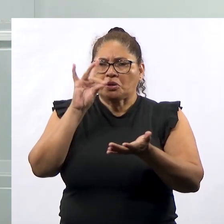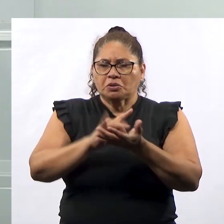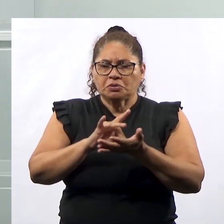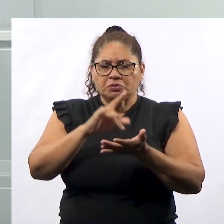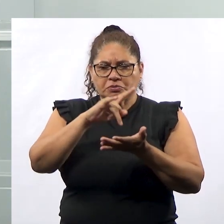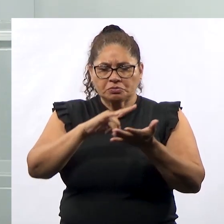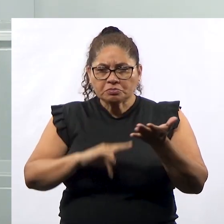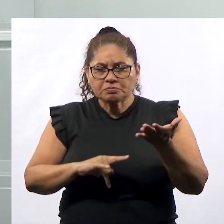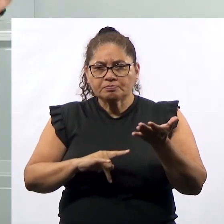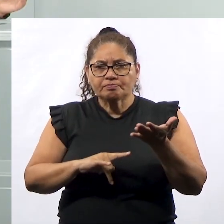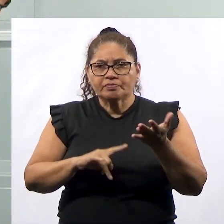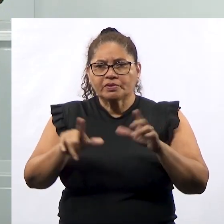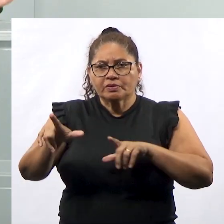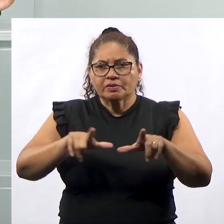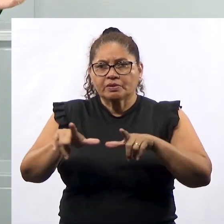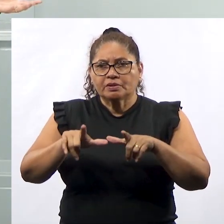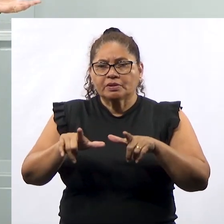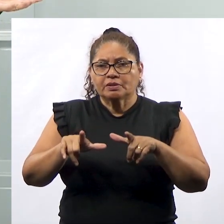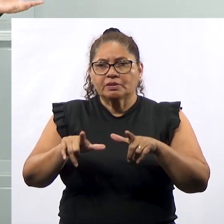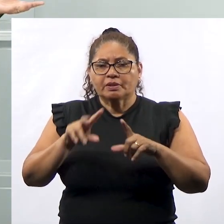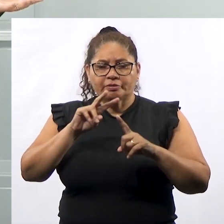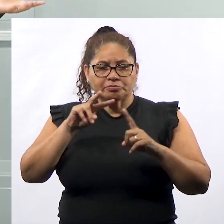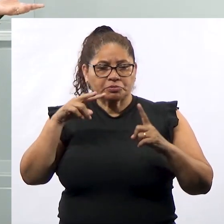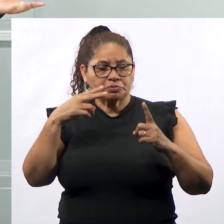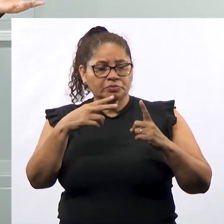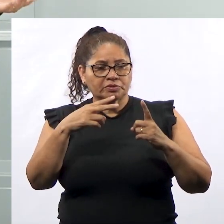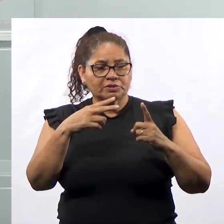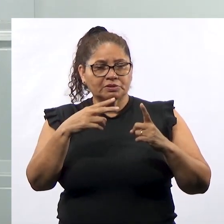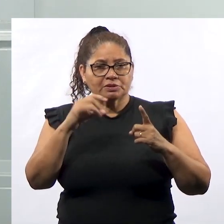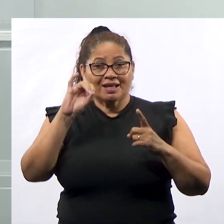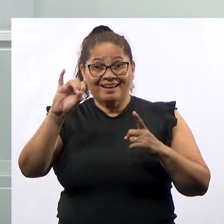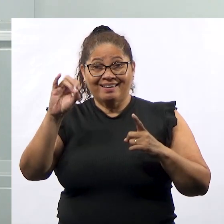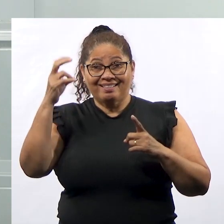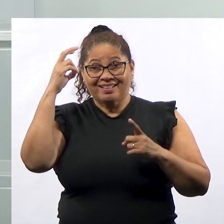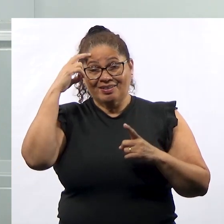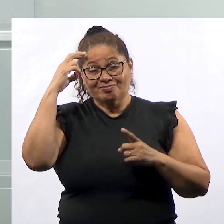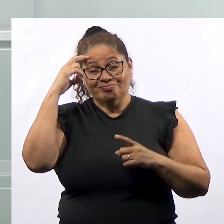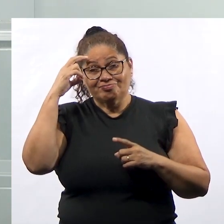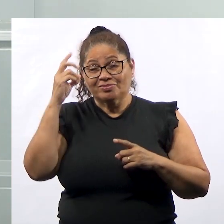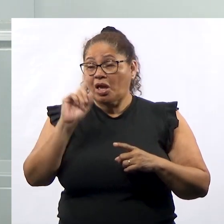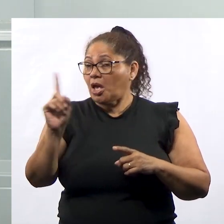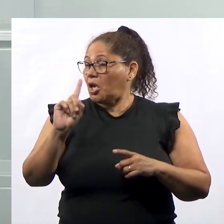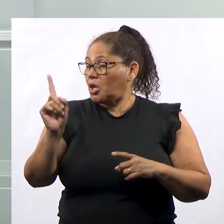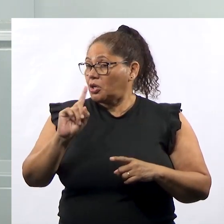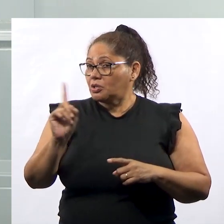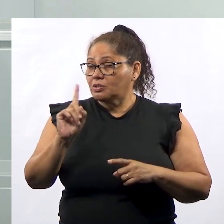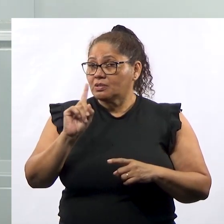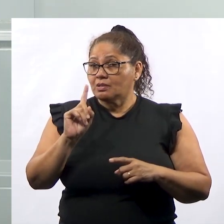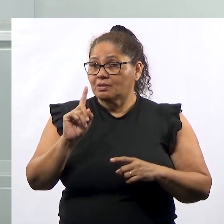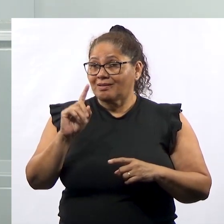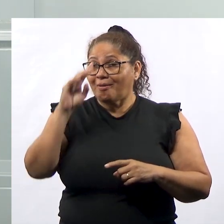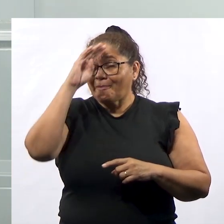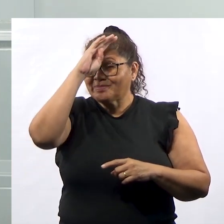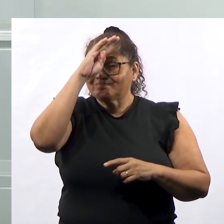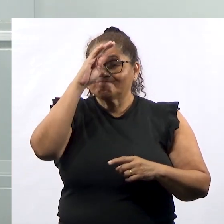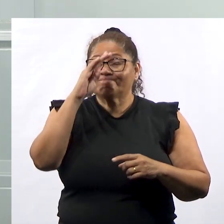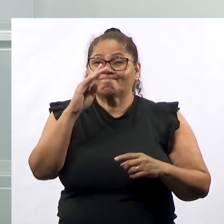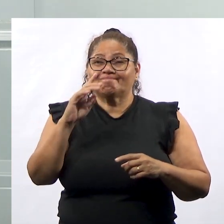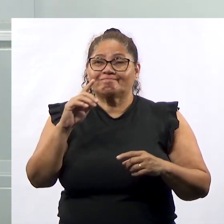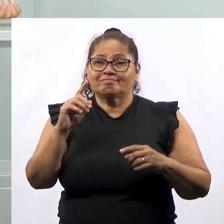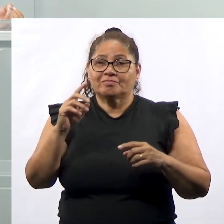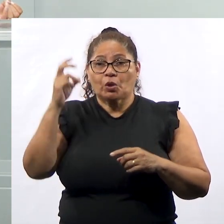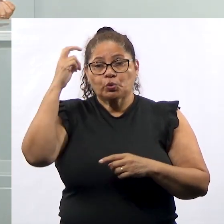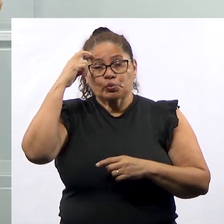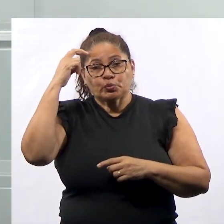dizer, agora vamos trabalhar na perspectiva intercultural. Isto não funciona, principalmente porque a questão